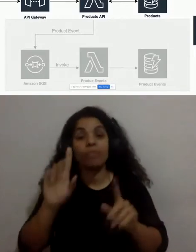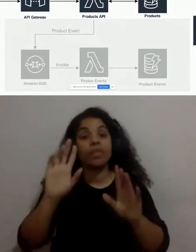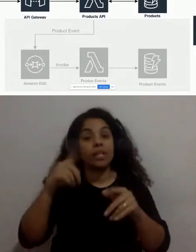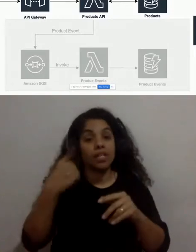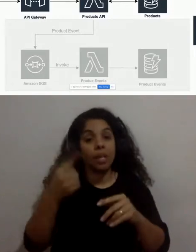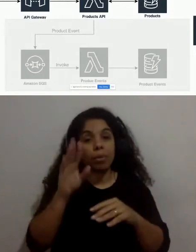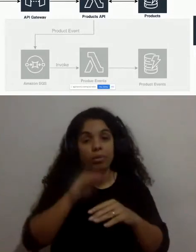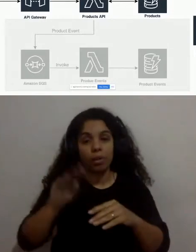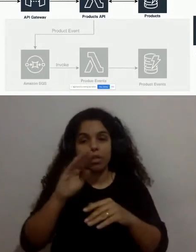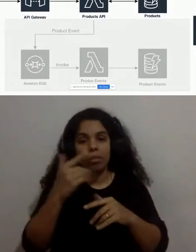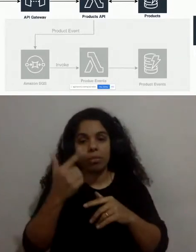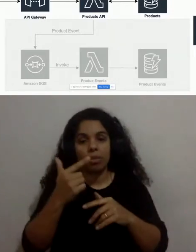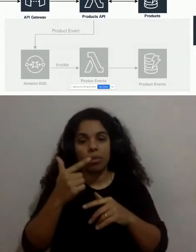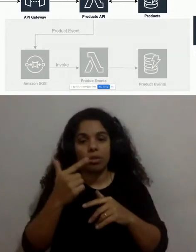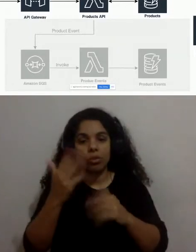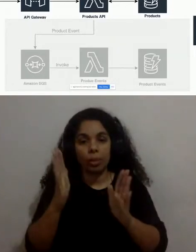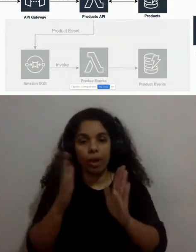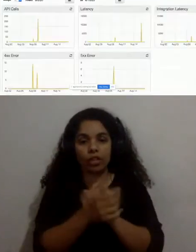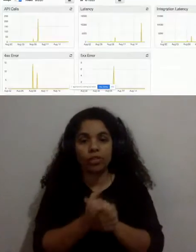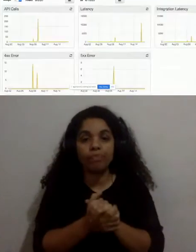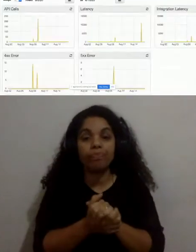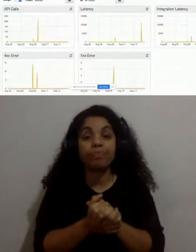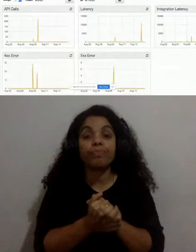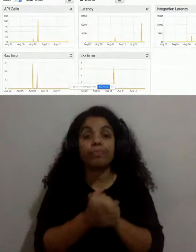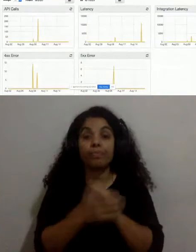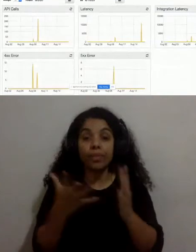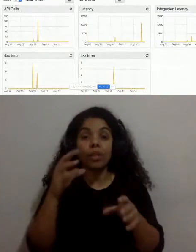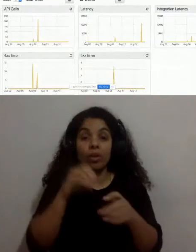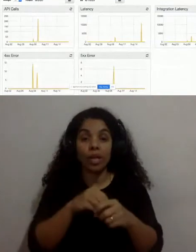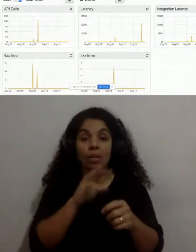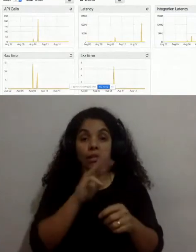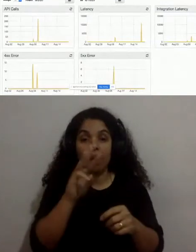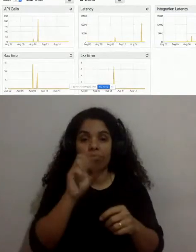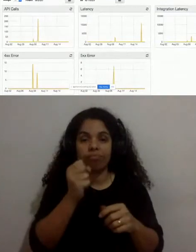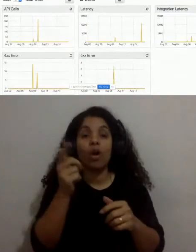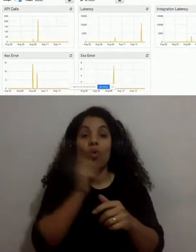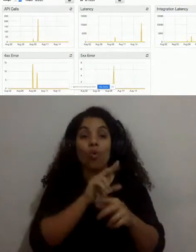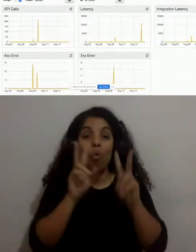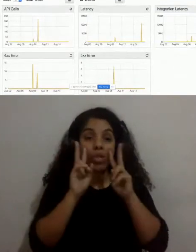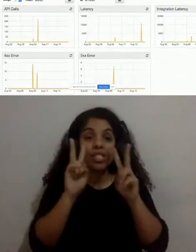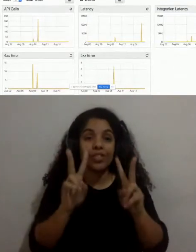segunda parte. Então, o que dentro da AWS eu consigo ver